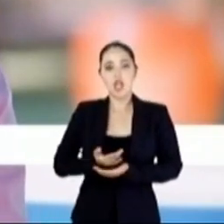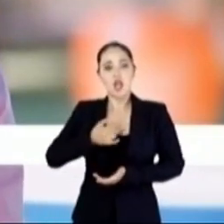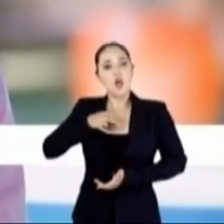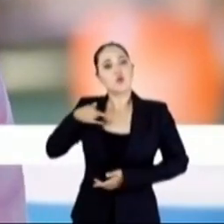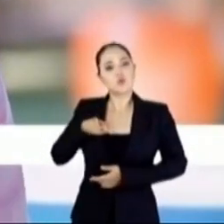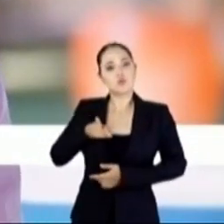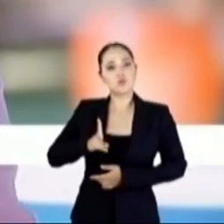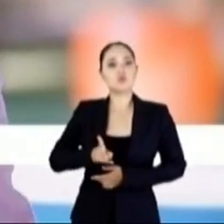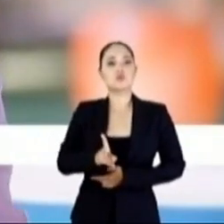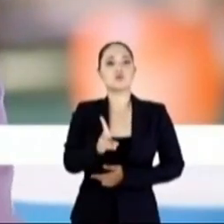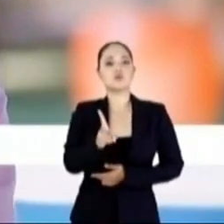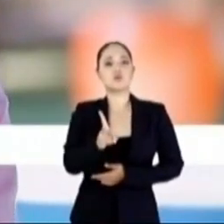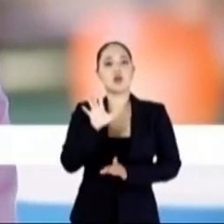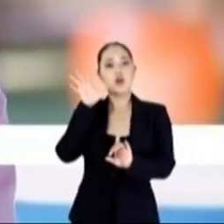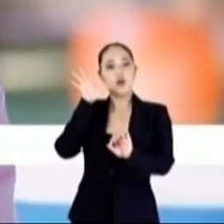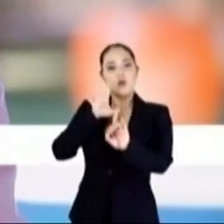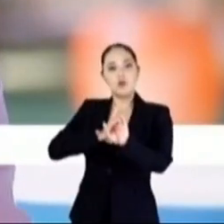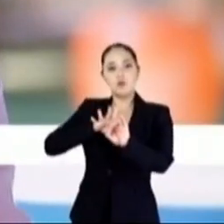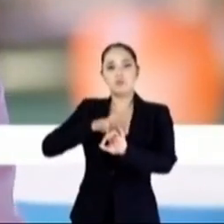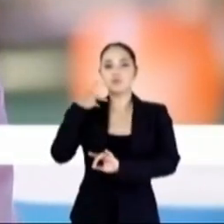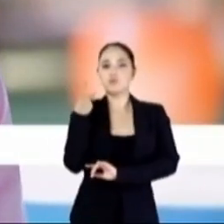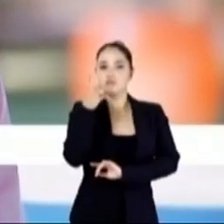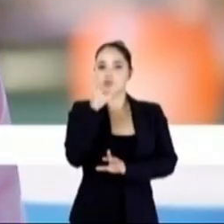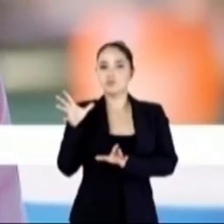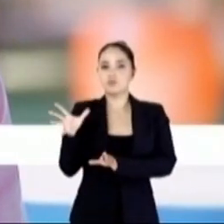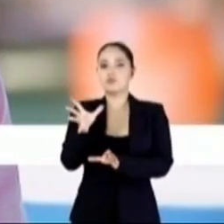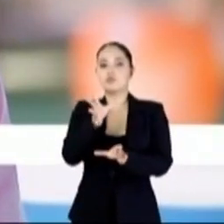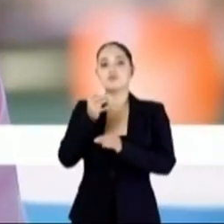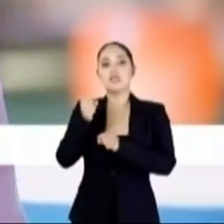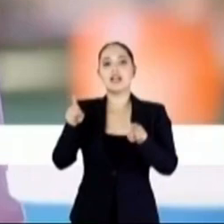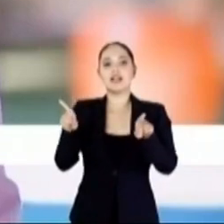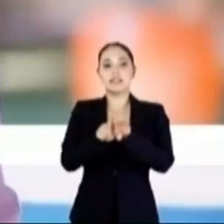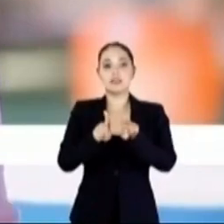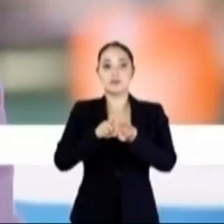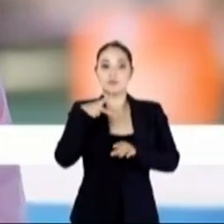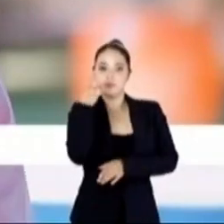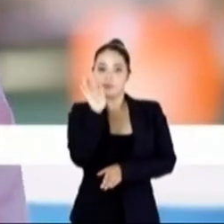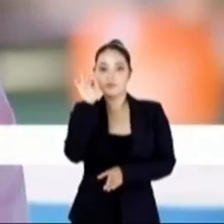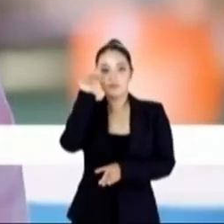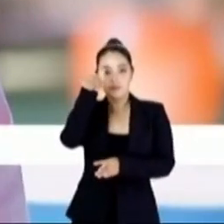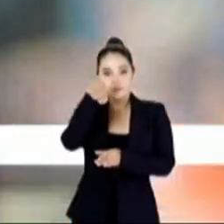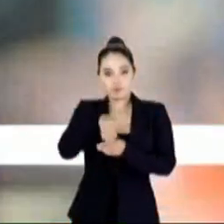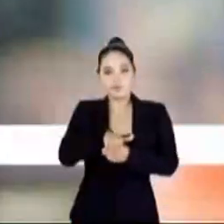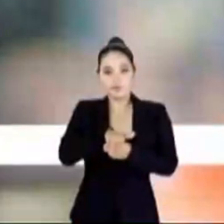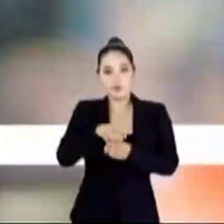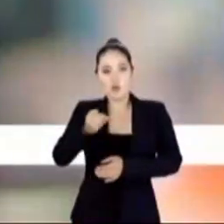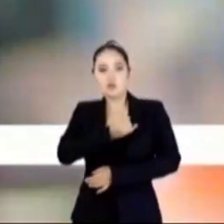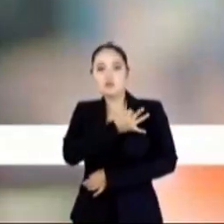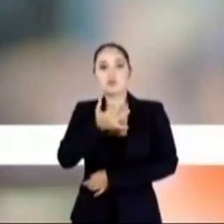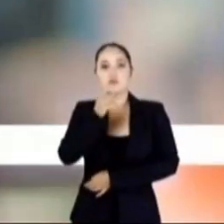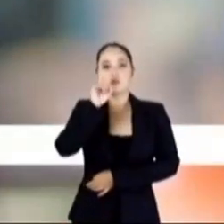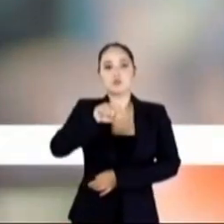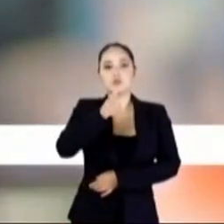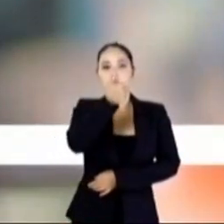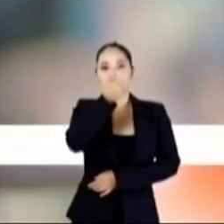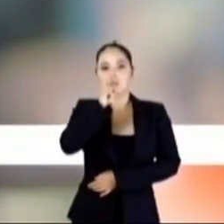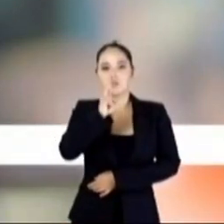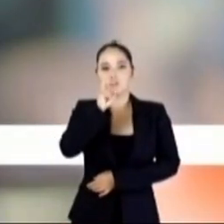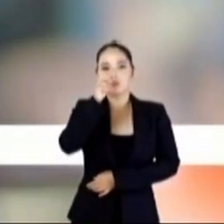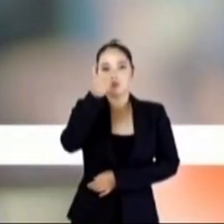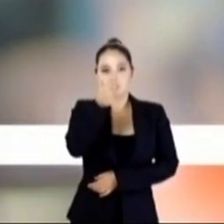vou continuar honrando a sua confiança e o seu voto. Meu número